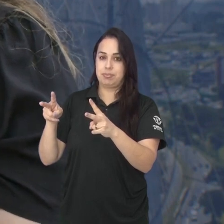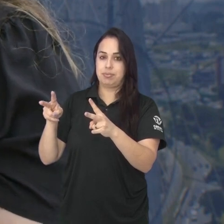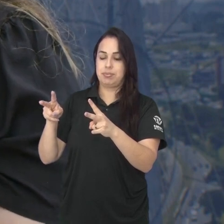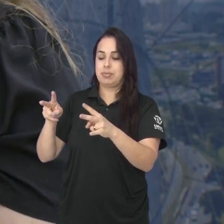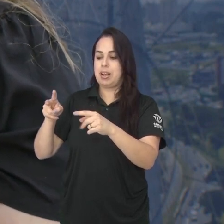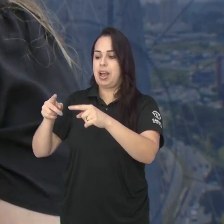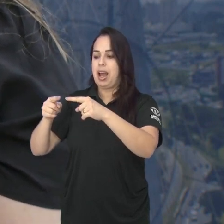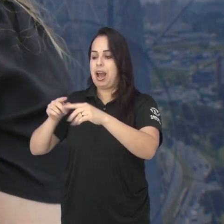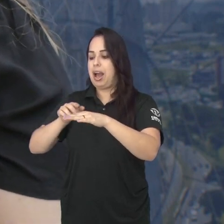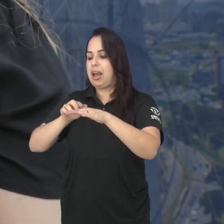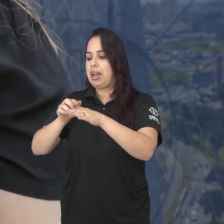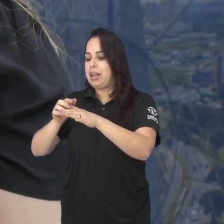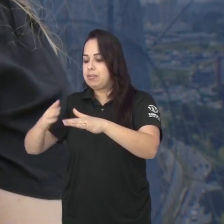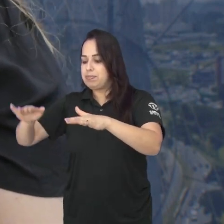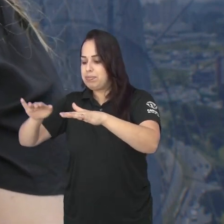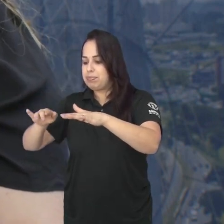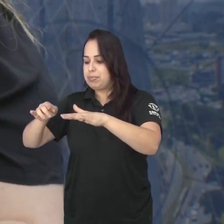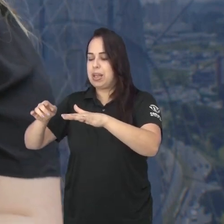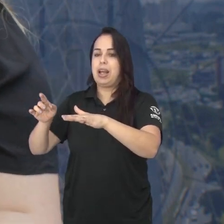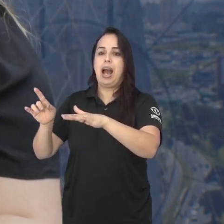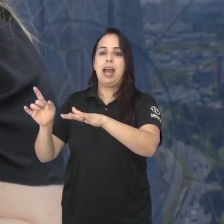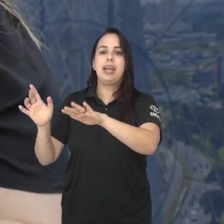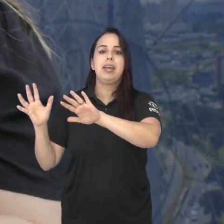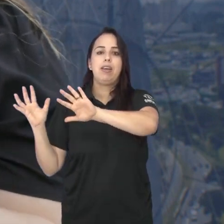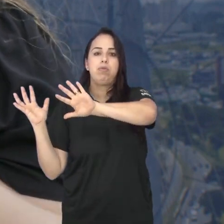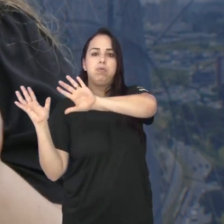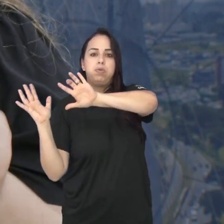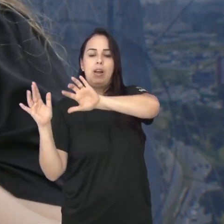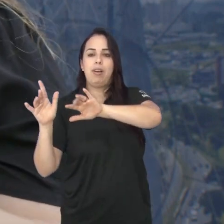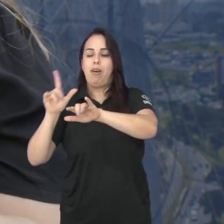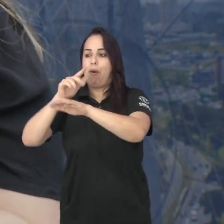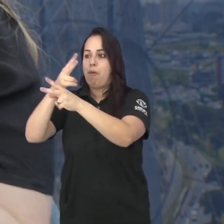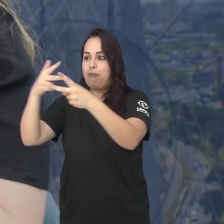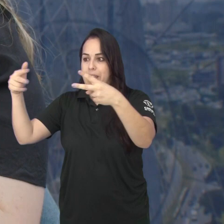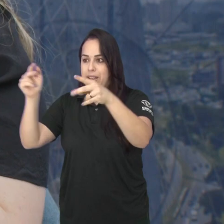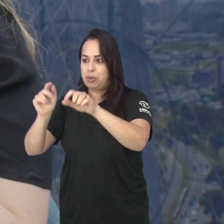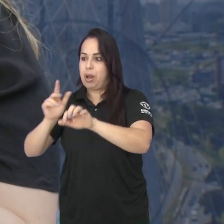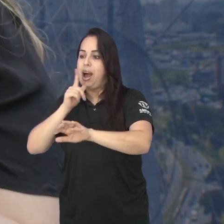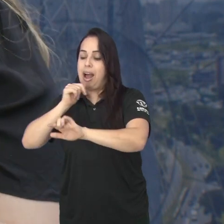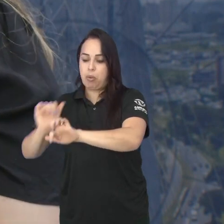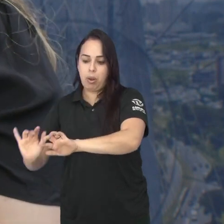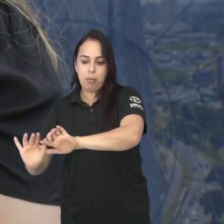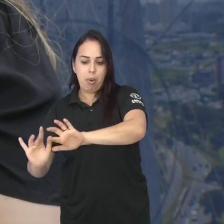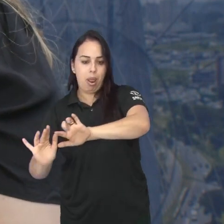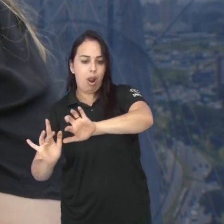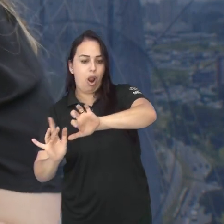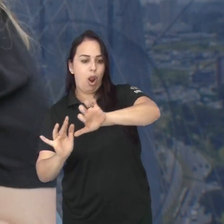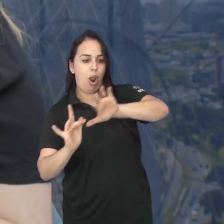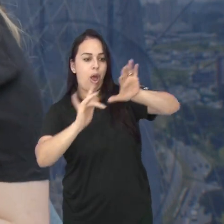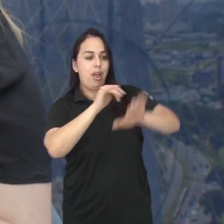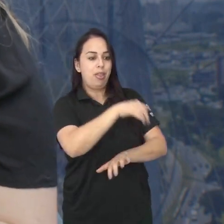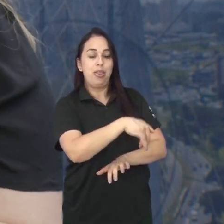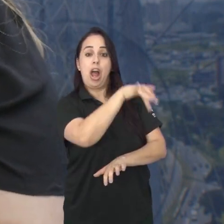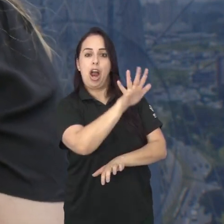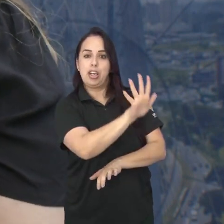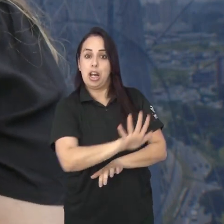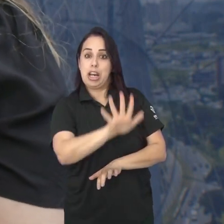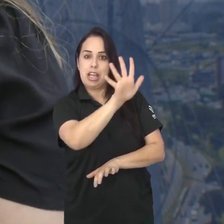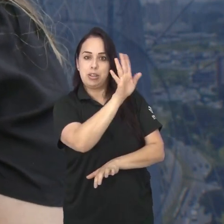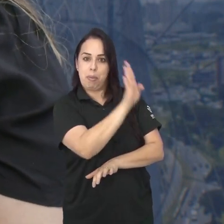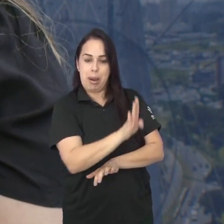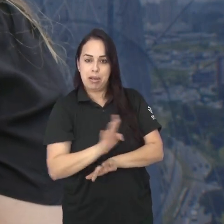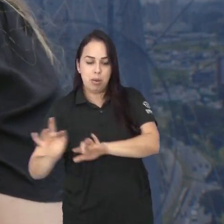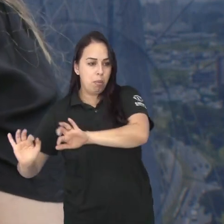o que leva muito mais umidade para a região Nordeste, porque o vento está muito forte, leva toda a umidade para a região do Norte